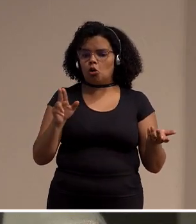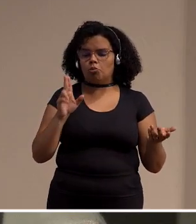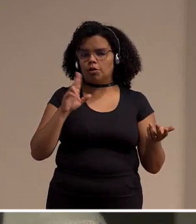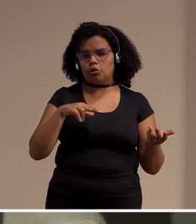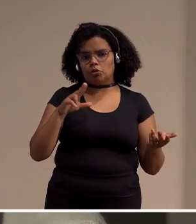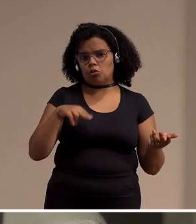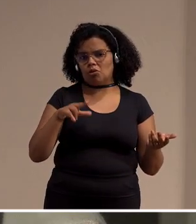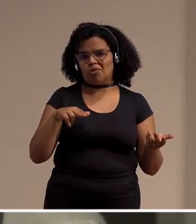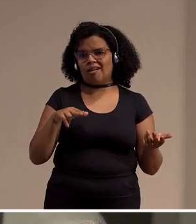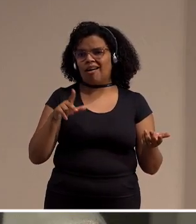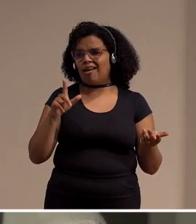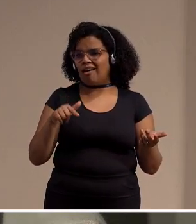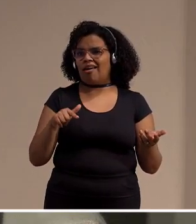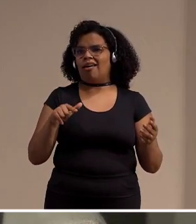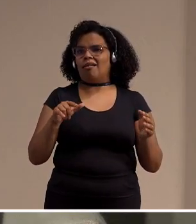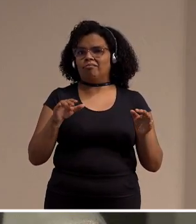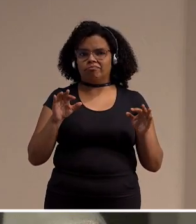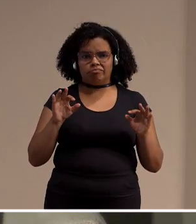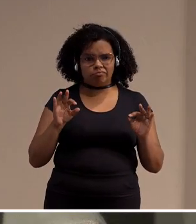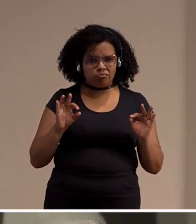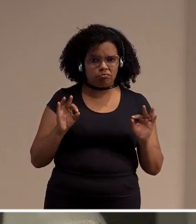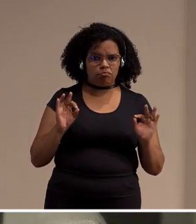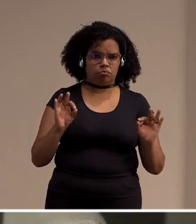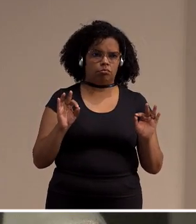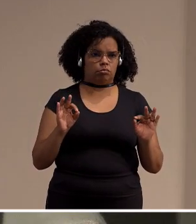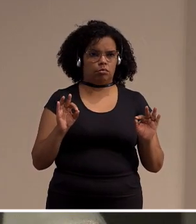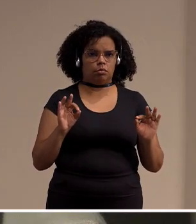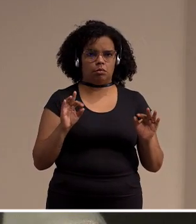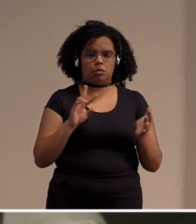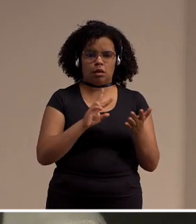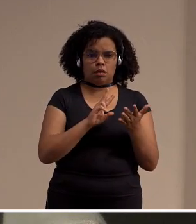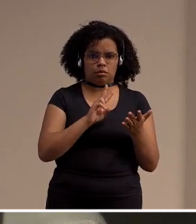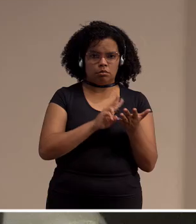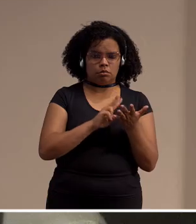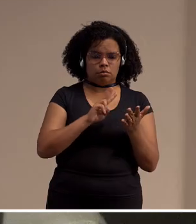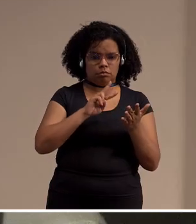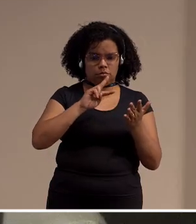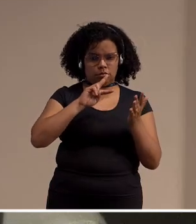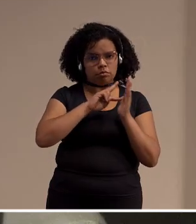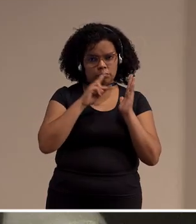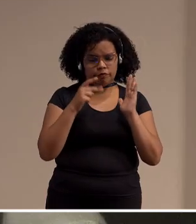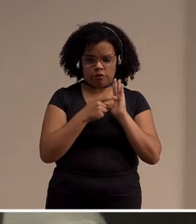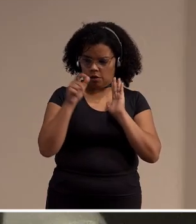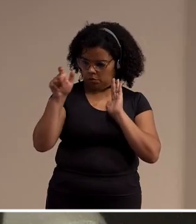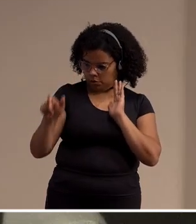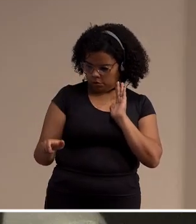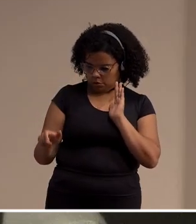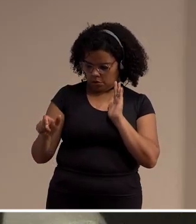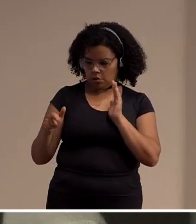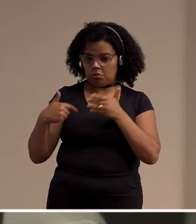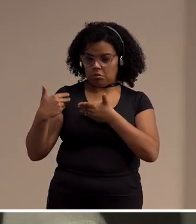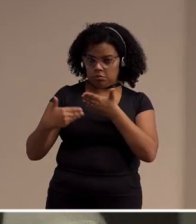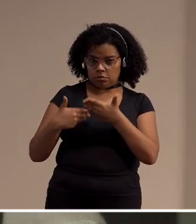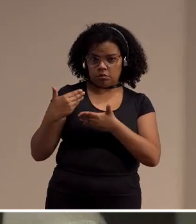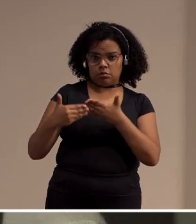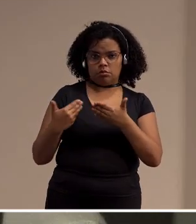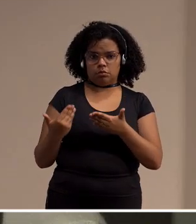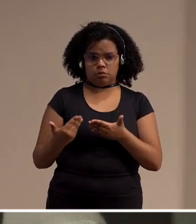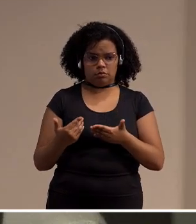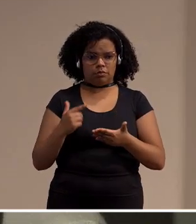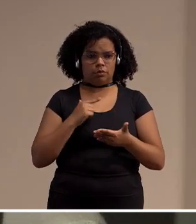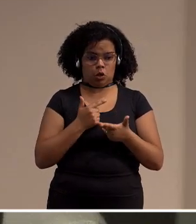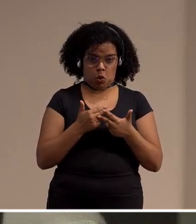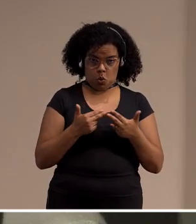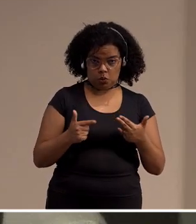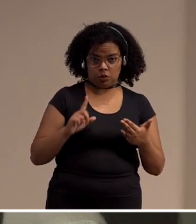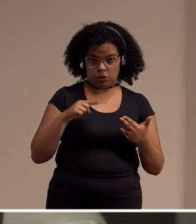é suficiente para traduzir o sujeito. Na medida em que a gente recebe... São coisas que a